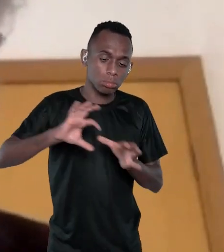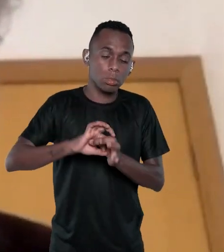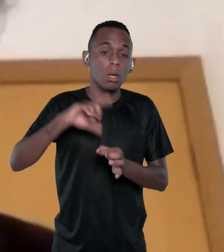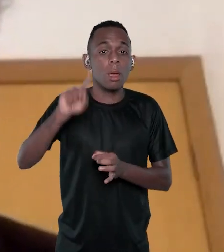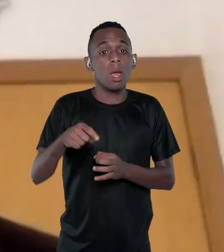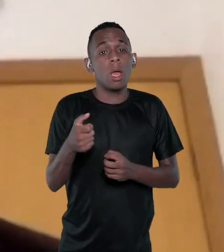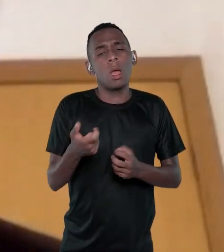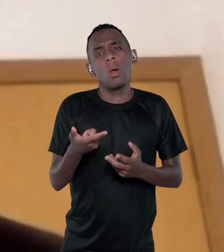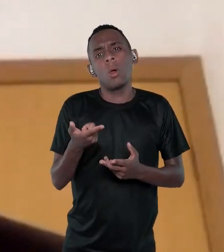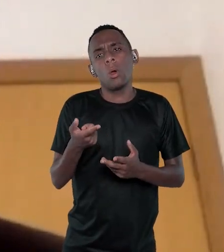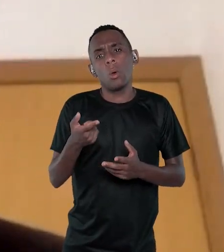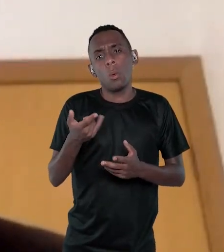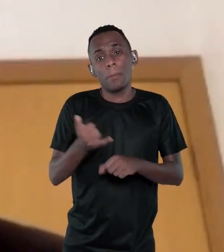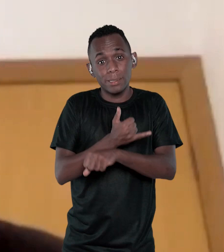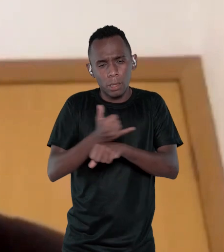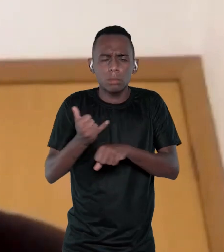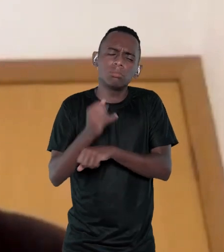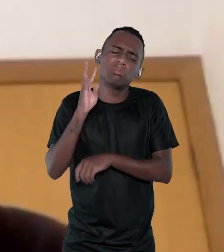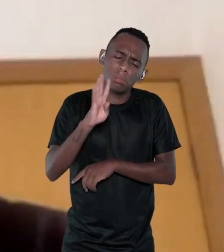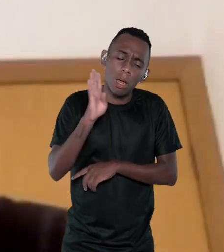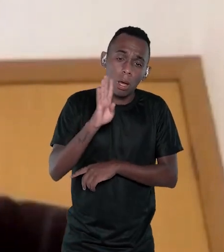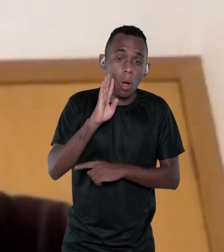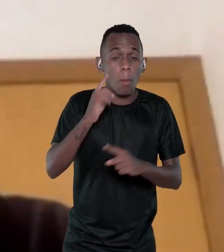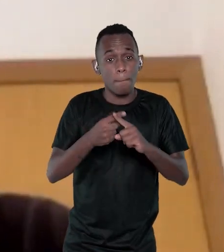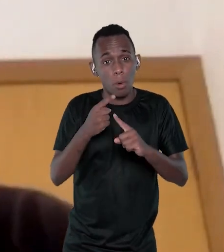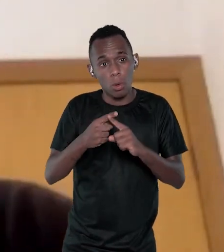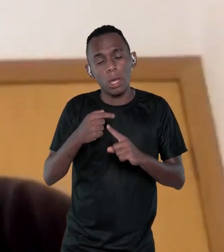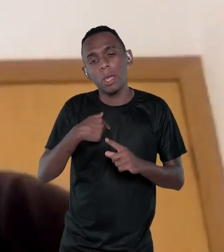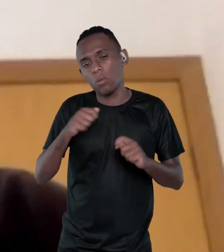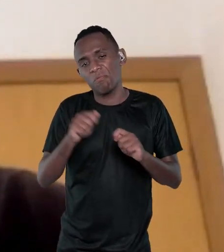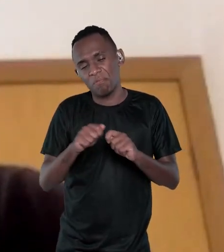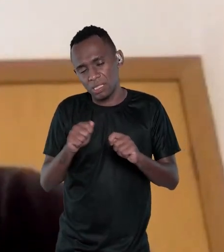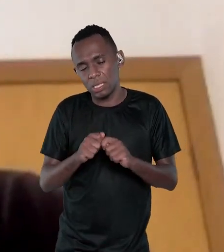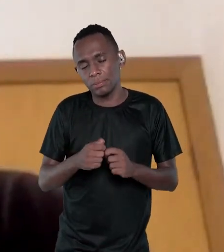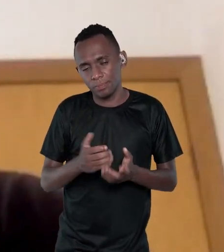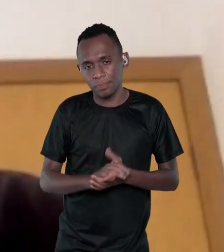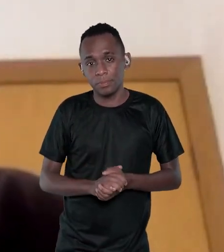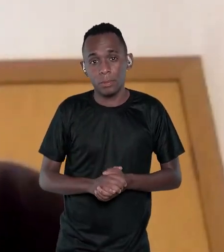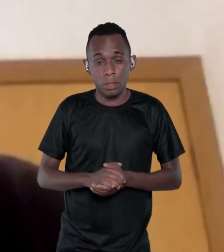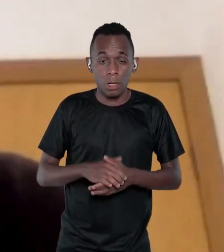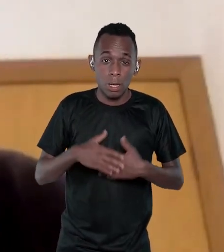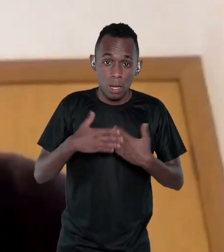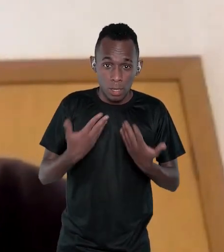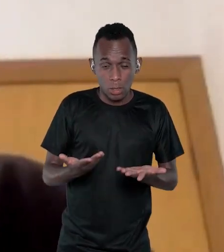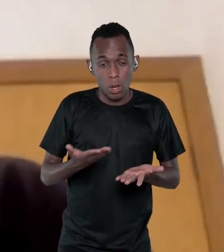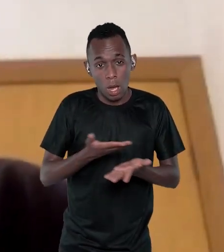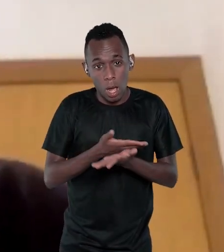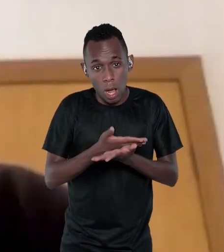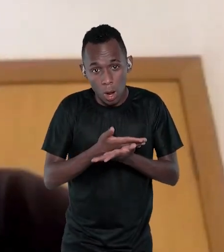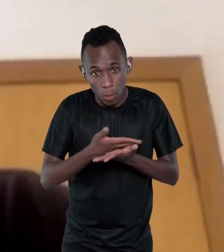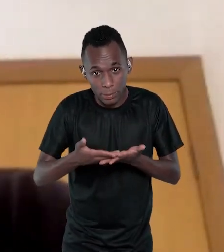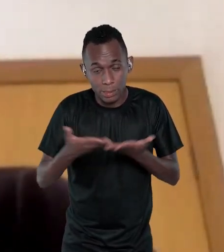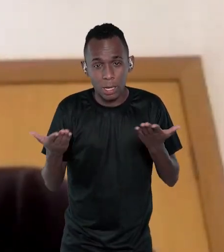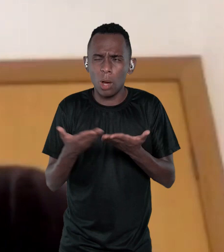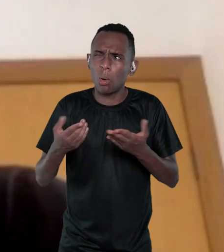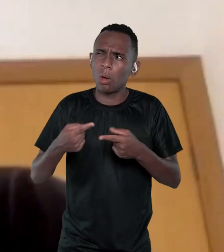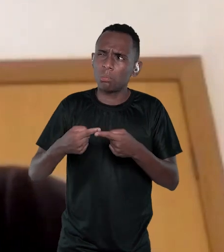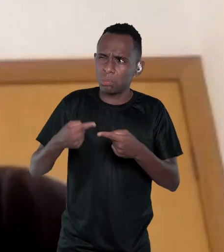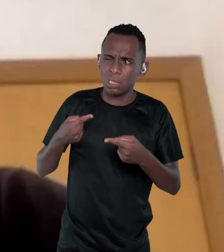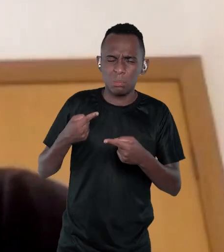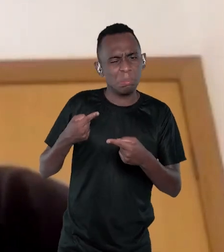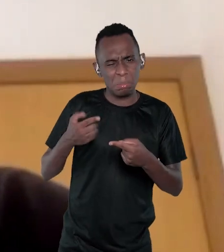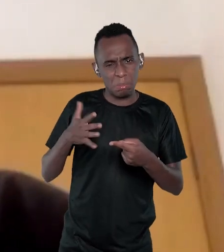falo poesia com música, que é uma coisa muito legal que eu tenho feito. Eu